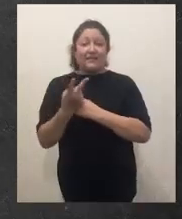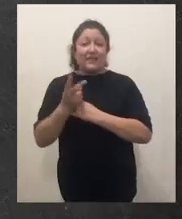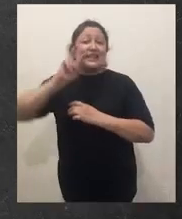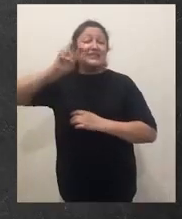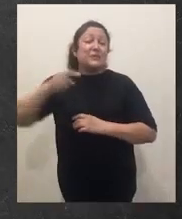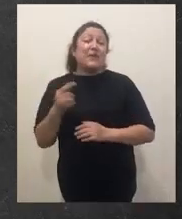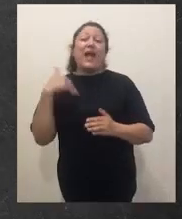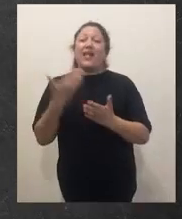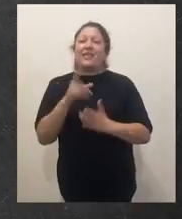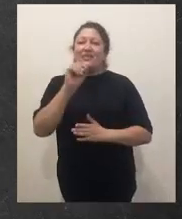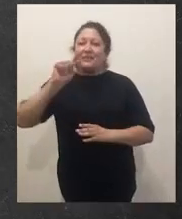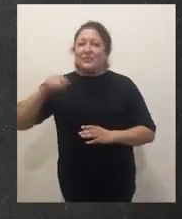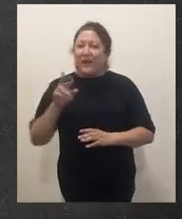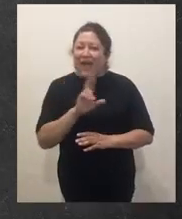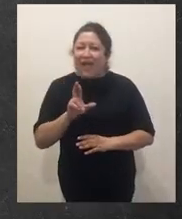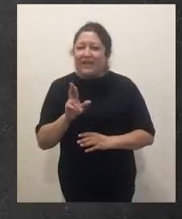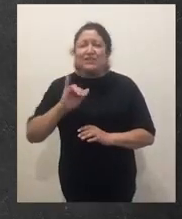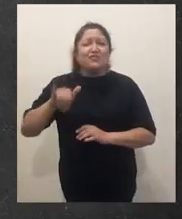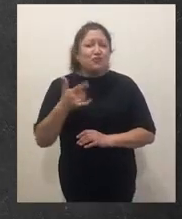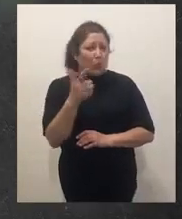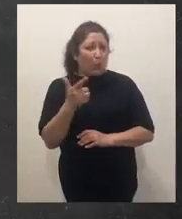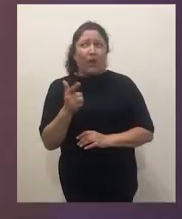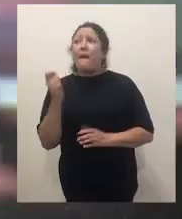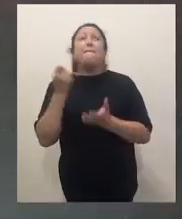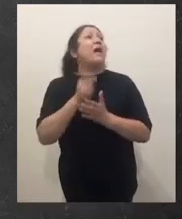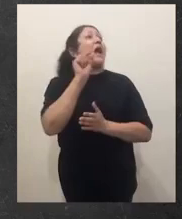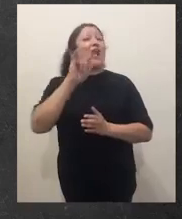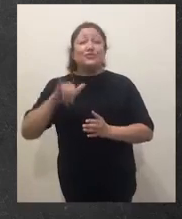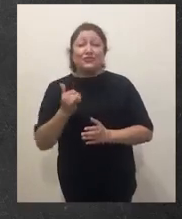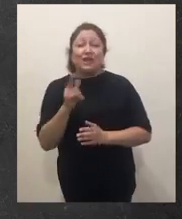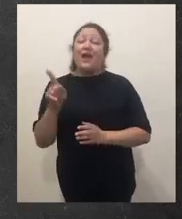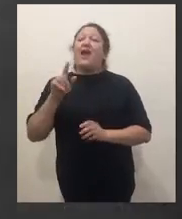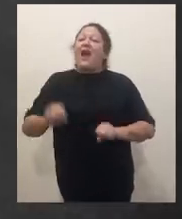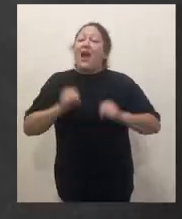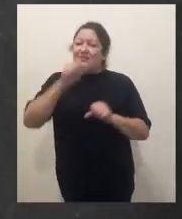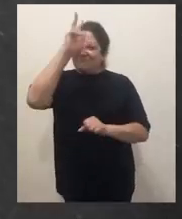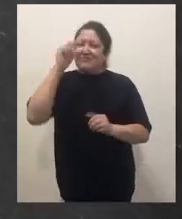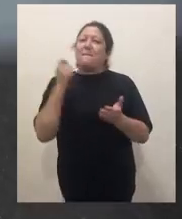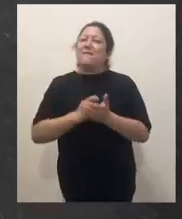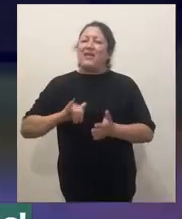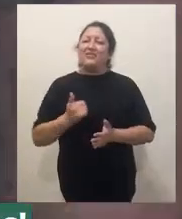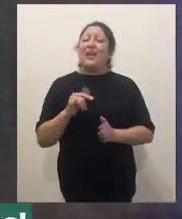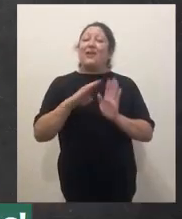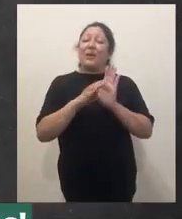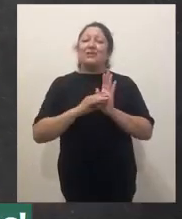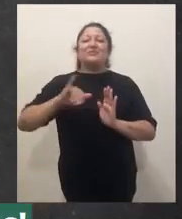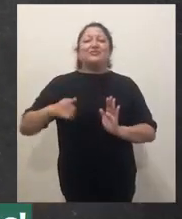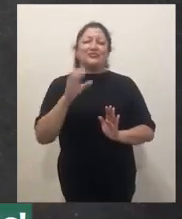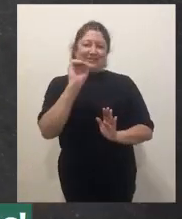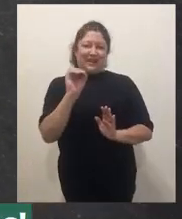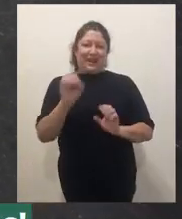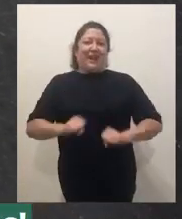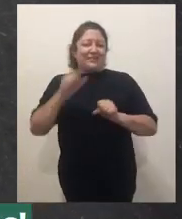e empréstimos de 5 mil a 10 mil reais, sem juros para você. E quem paga os juros? É a Prefeitura. Esse é o programa